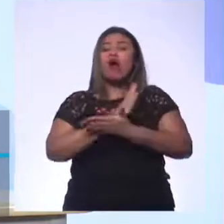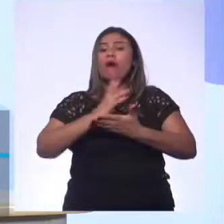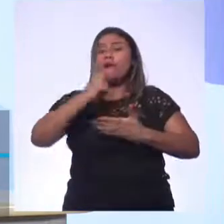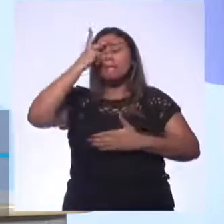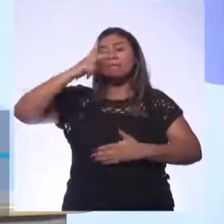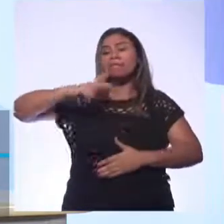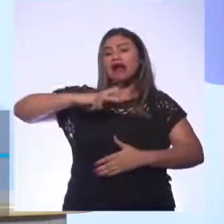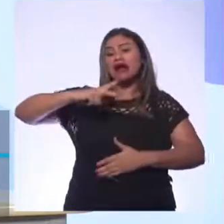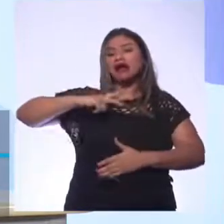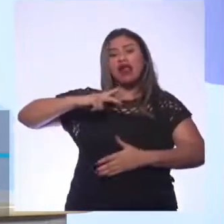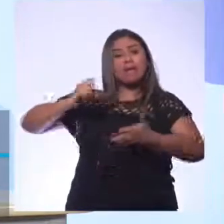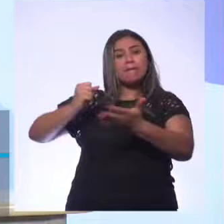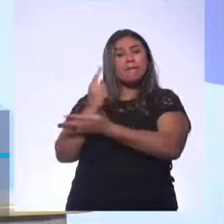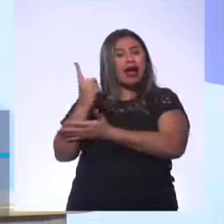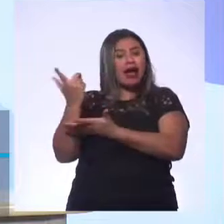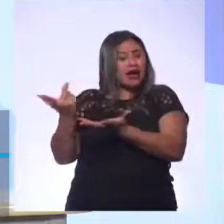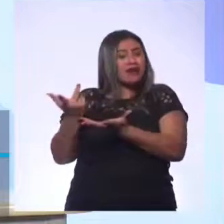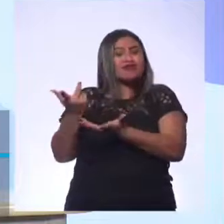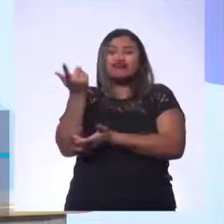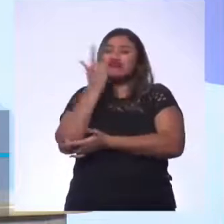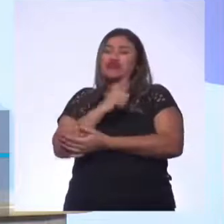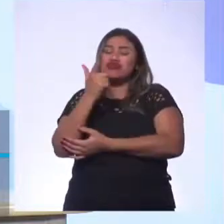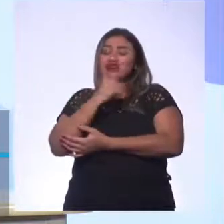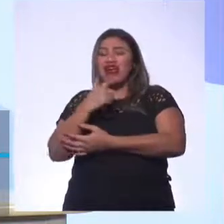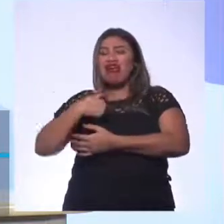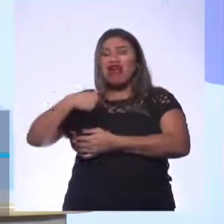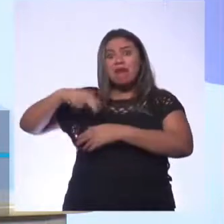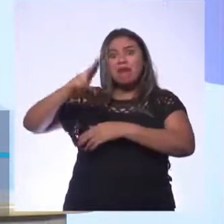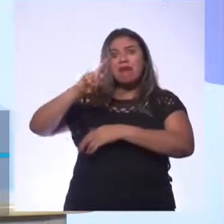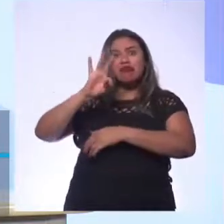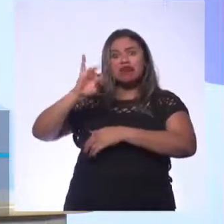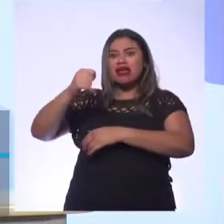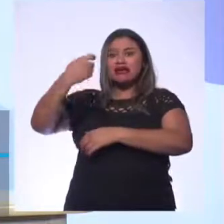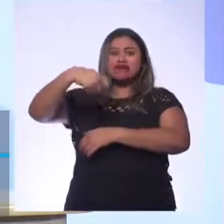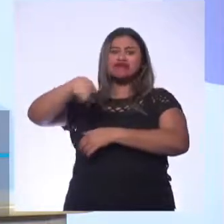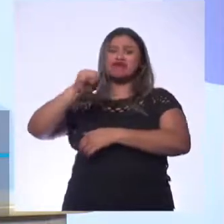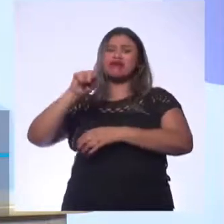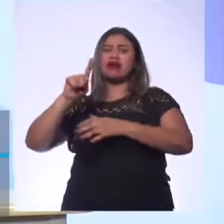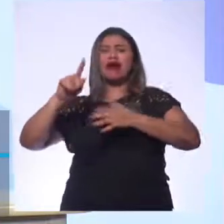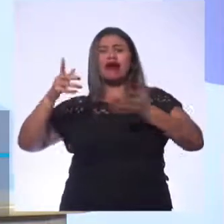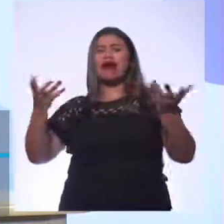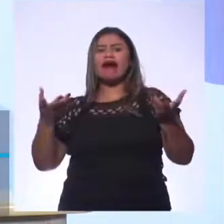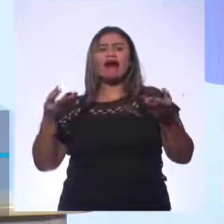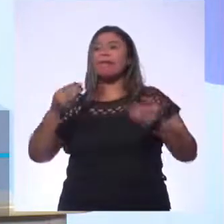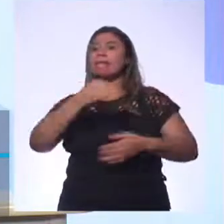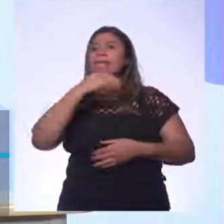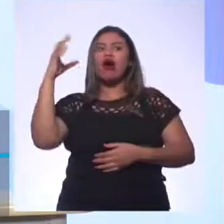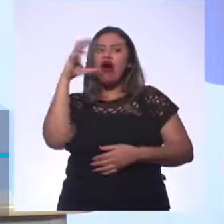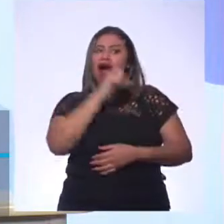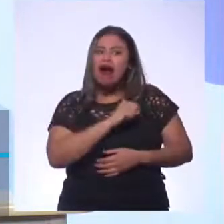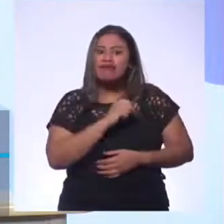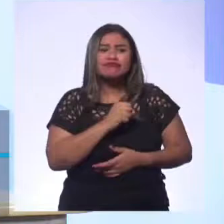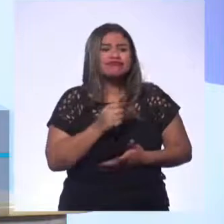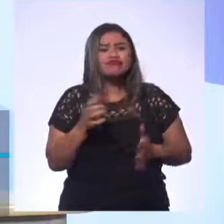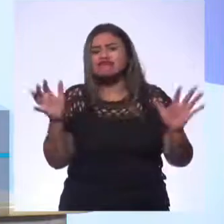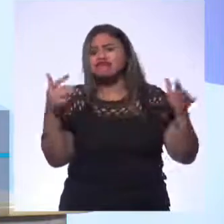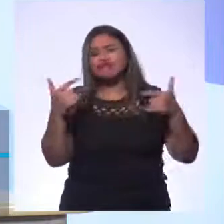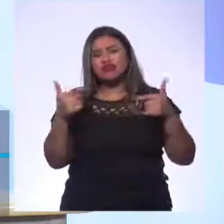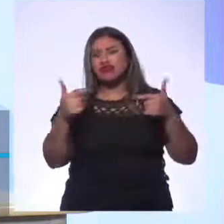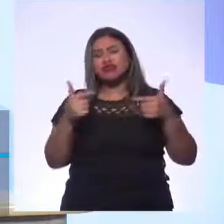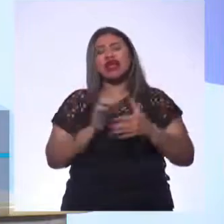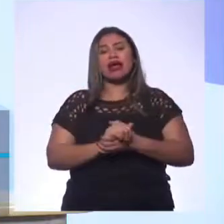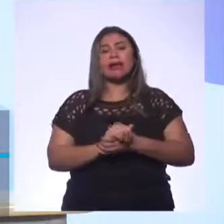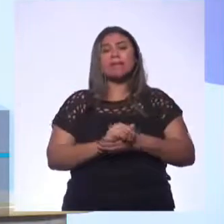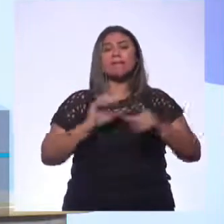saúde e condições econômicas que não vai fazer com que uma pessoa, um ser humano morra por conta de um